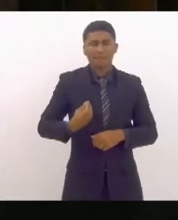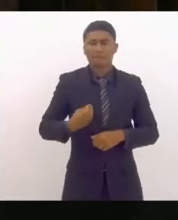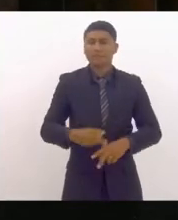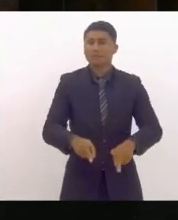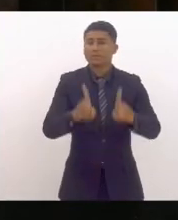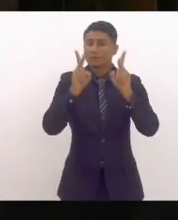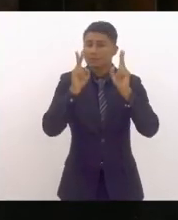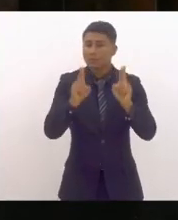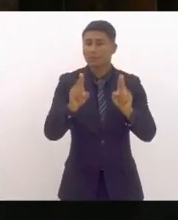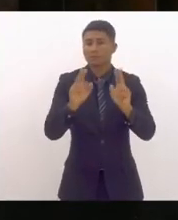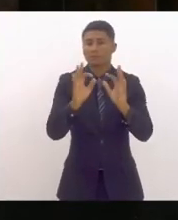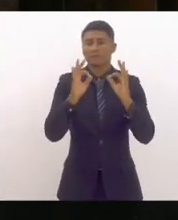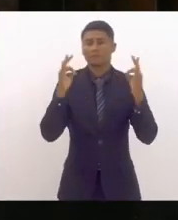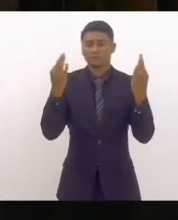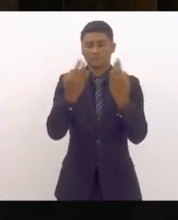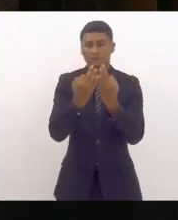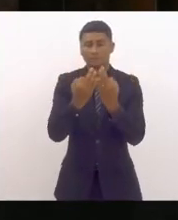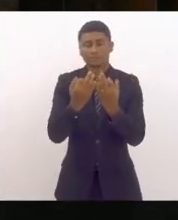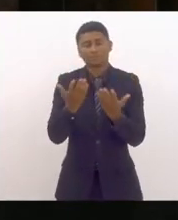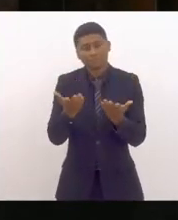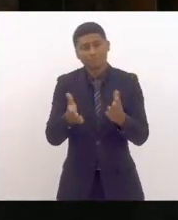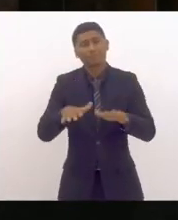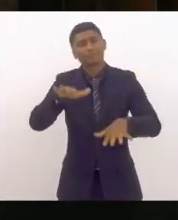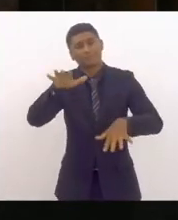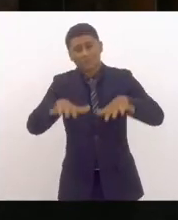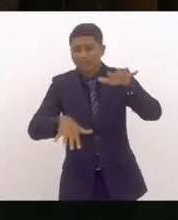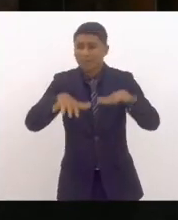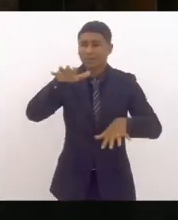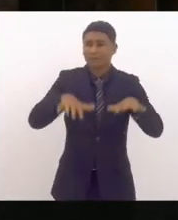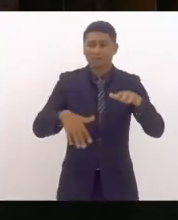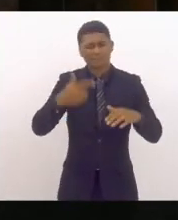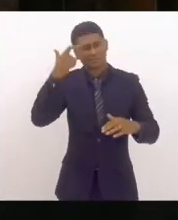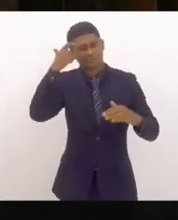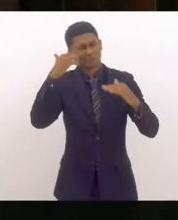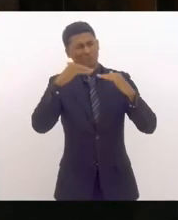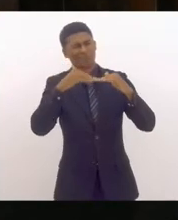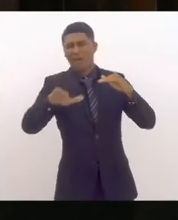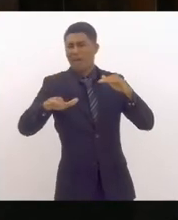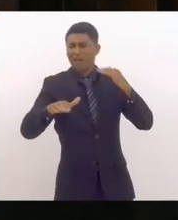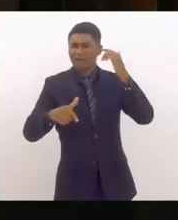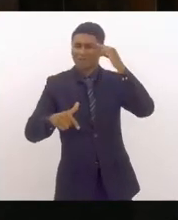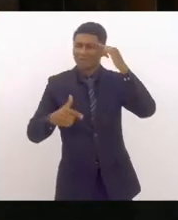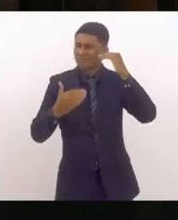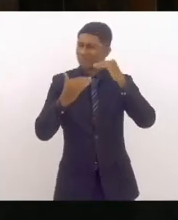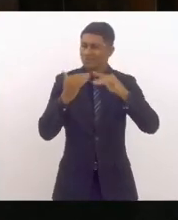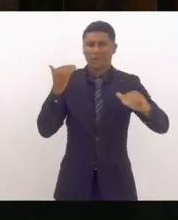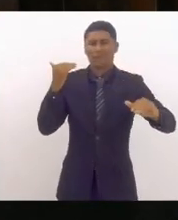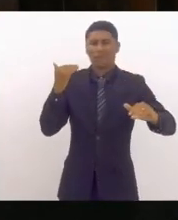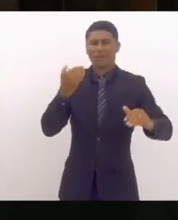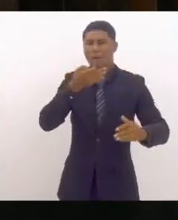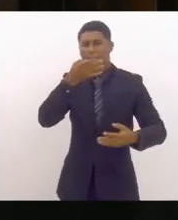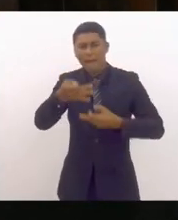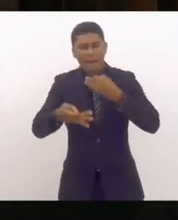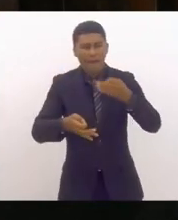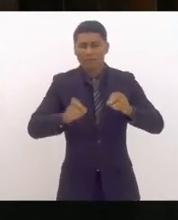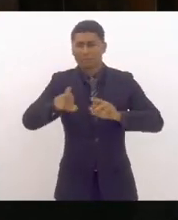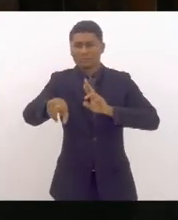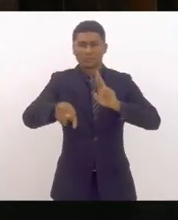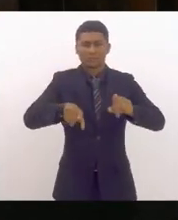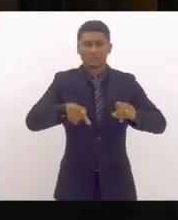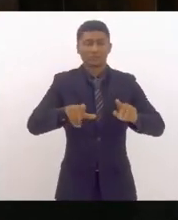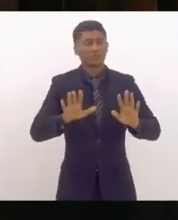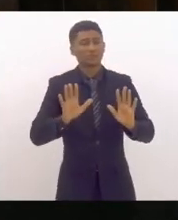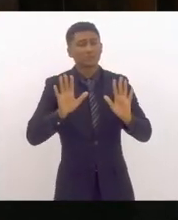que às vezes nós temos alguns desajustes opiniões contrárias mas